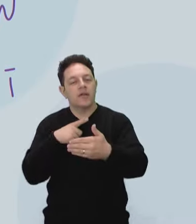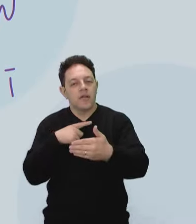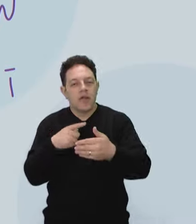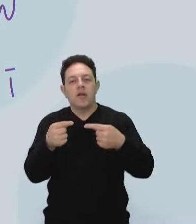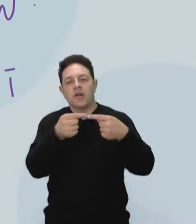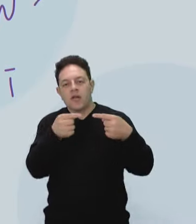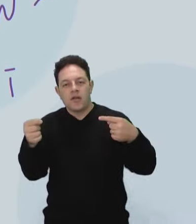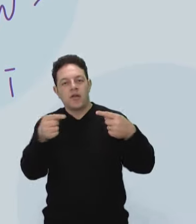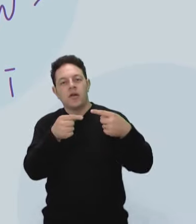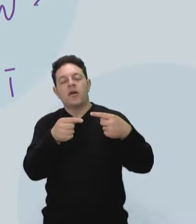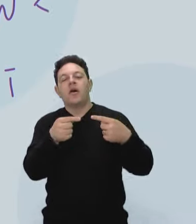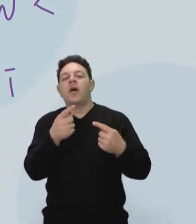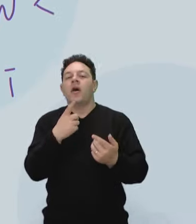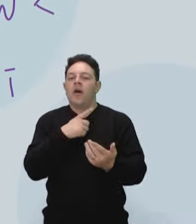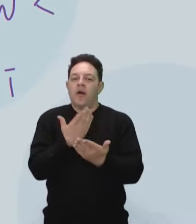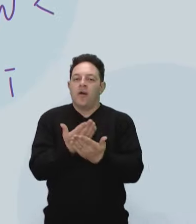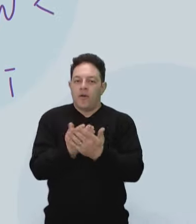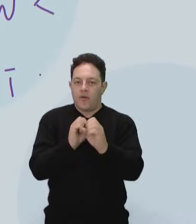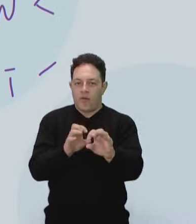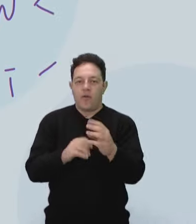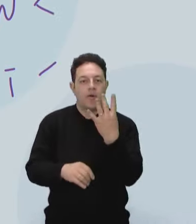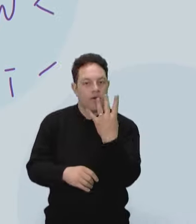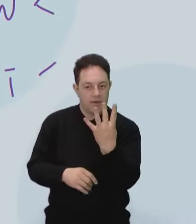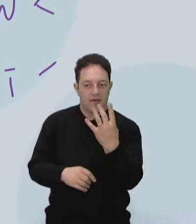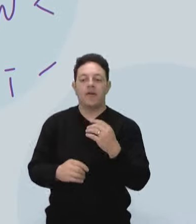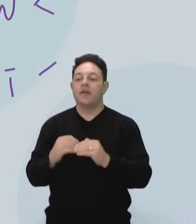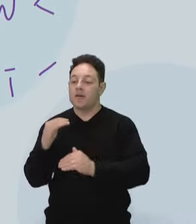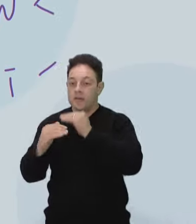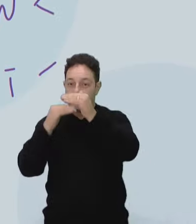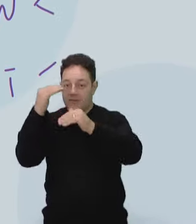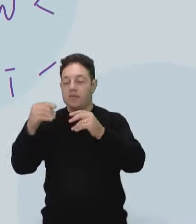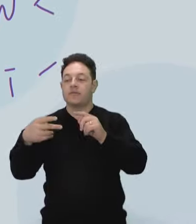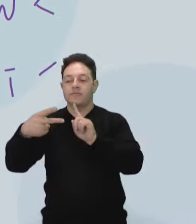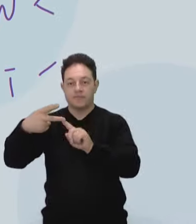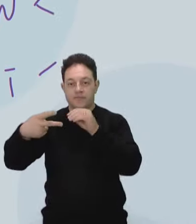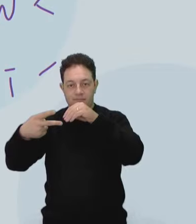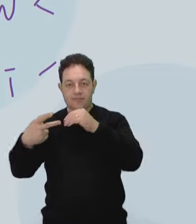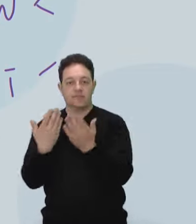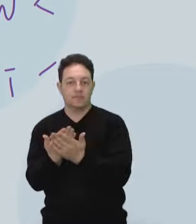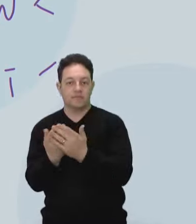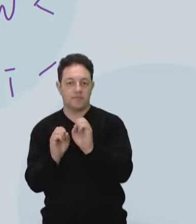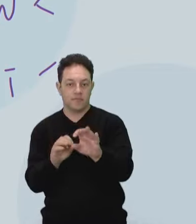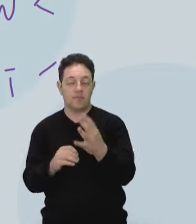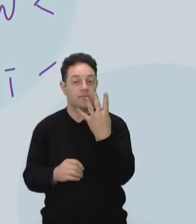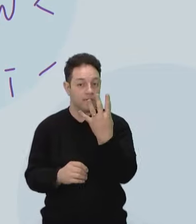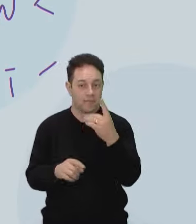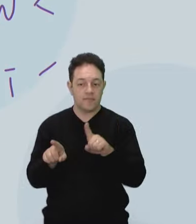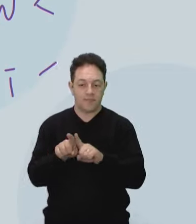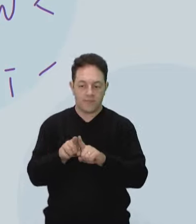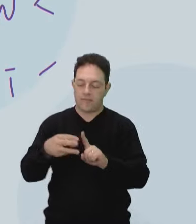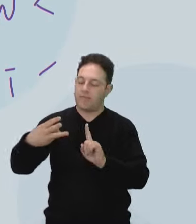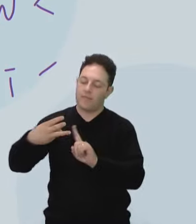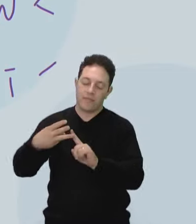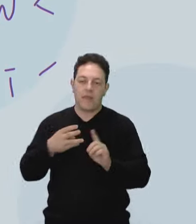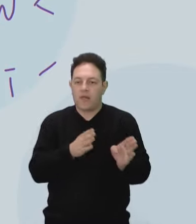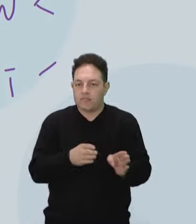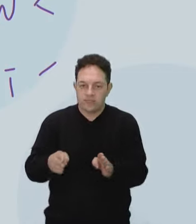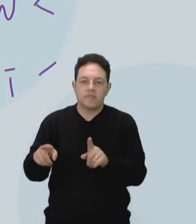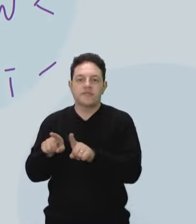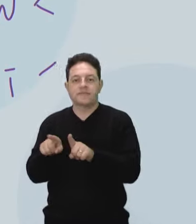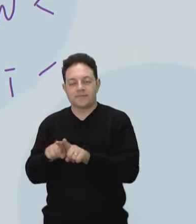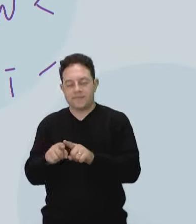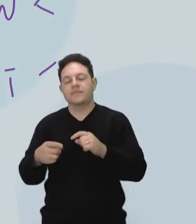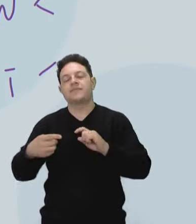aulas, o desenvolvimento também e a sistematização também. Então, a gente está aí dividido em 3 etapas na